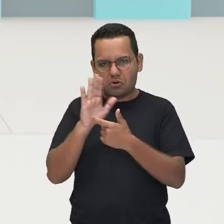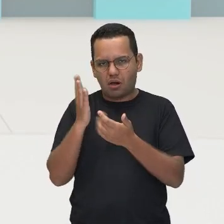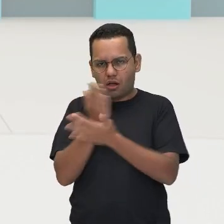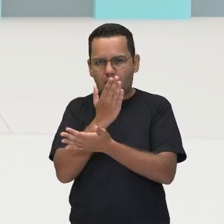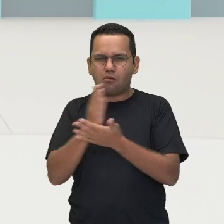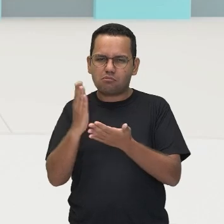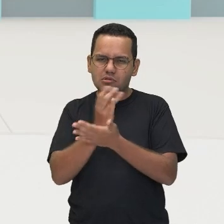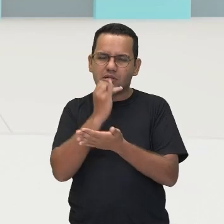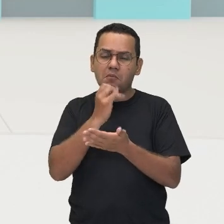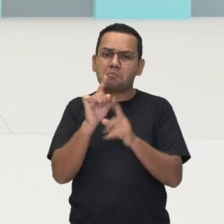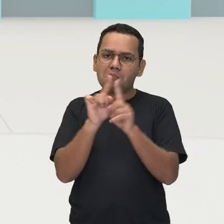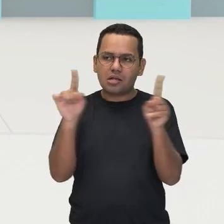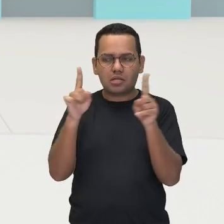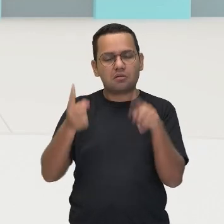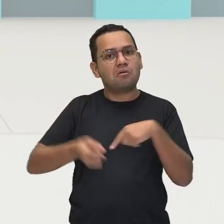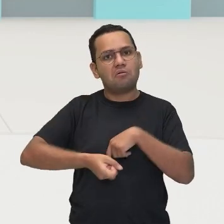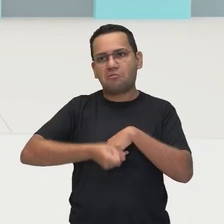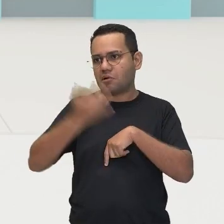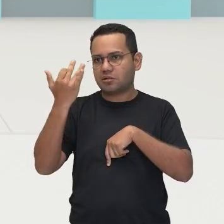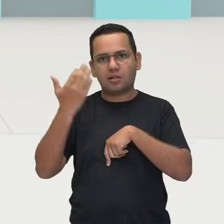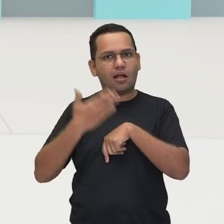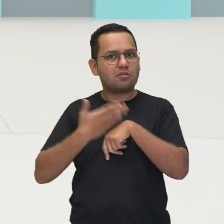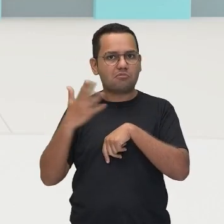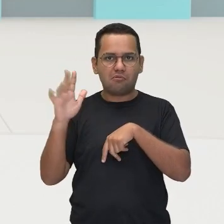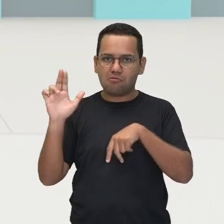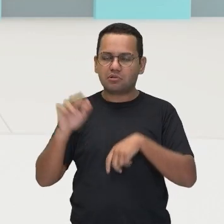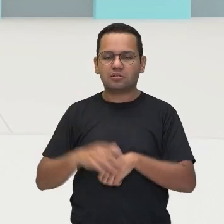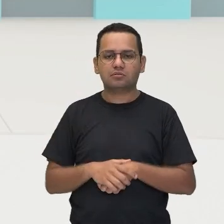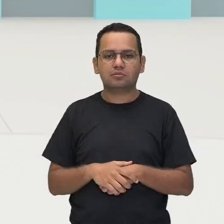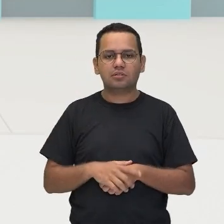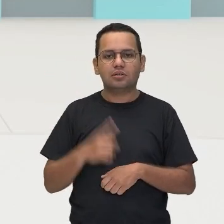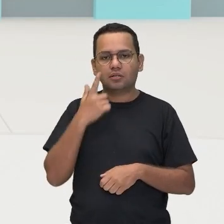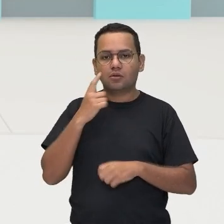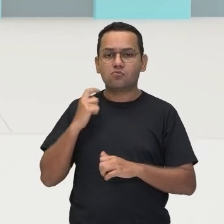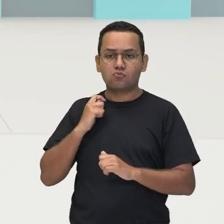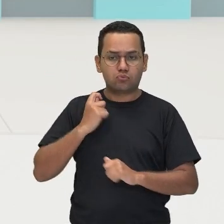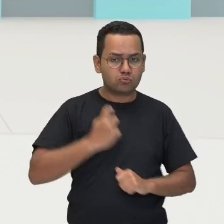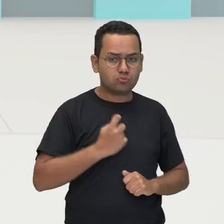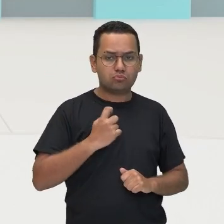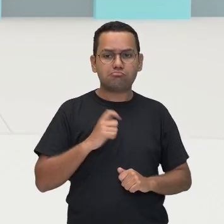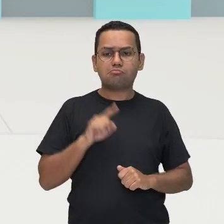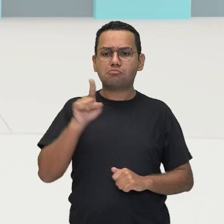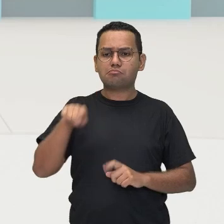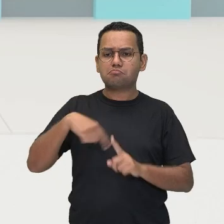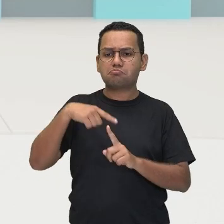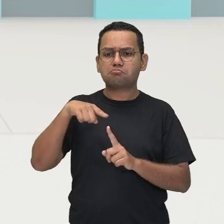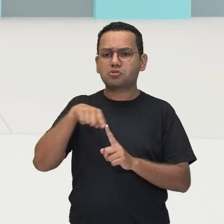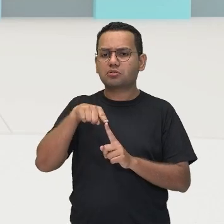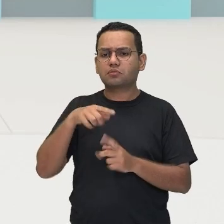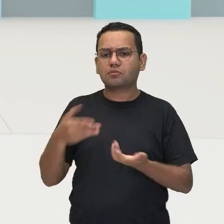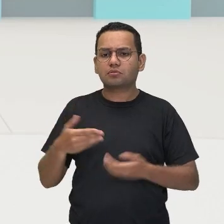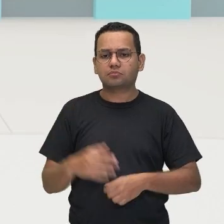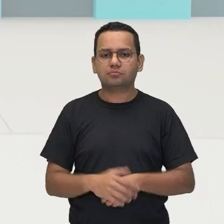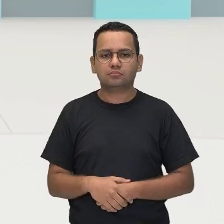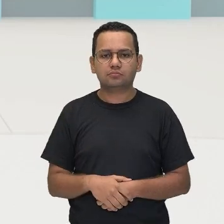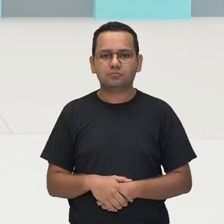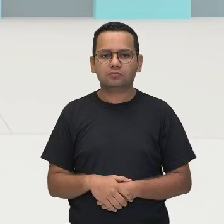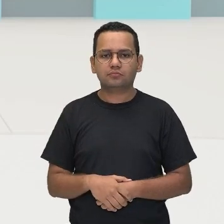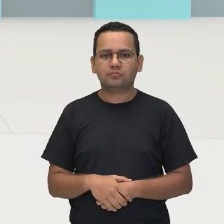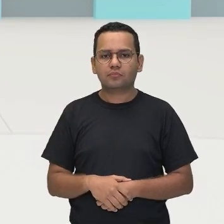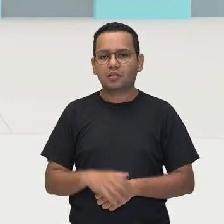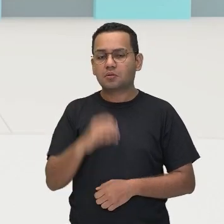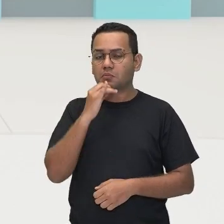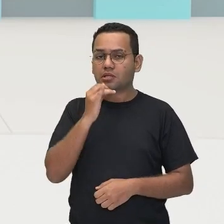existem mais obviamente mas nós temos aqui o judô cujo objtivo do judô né É É fazer com que o atleta